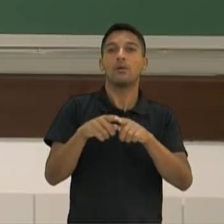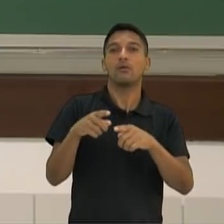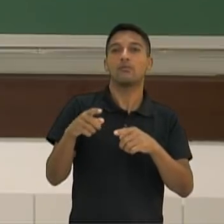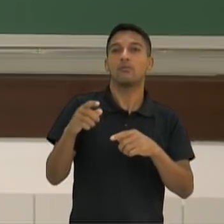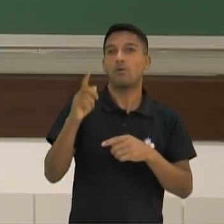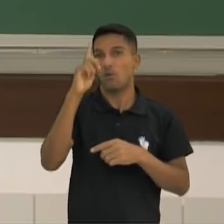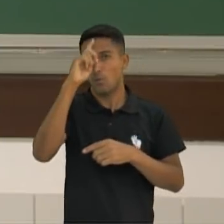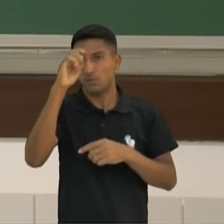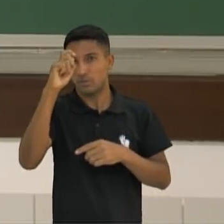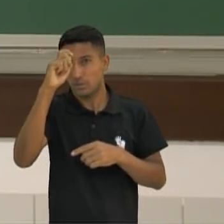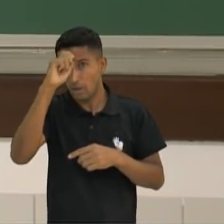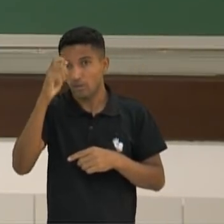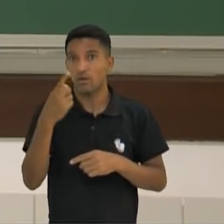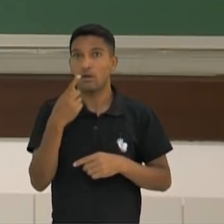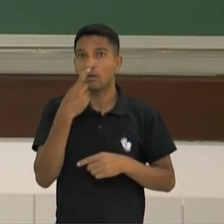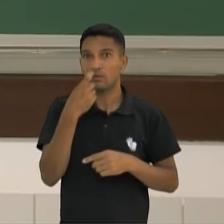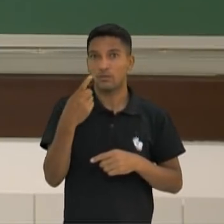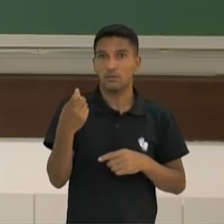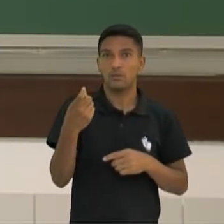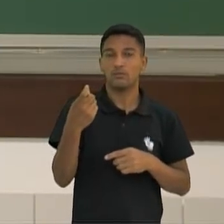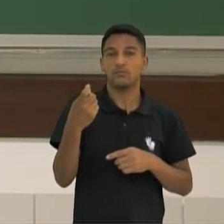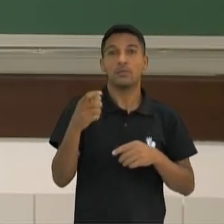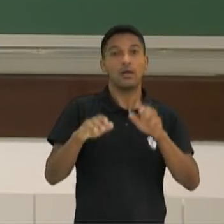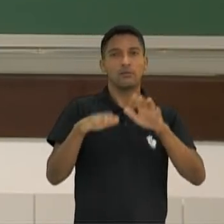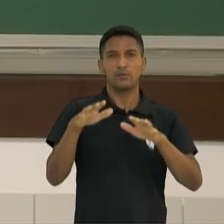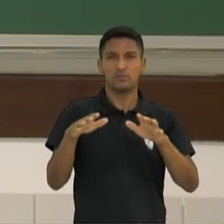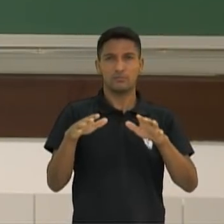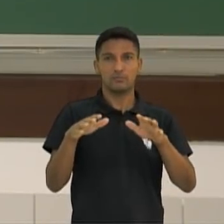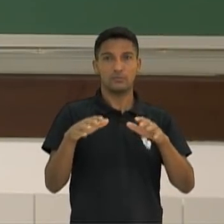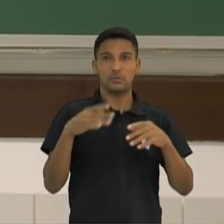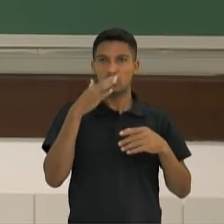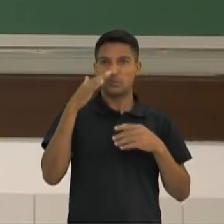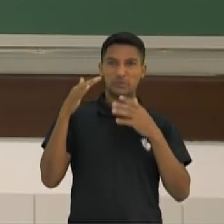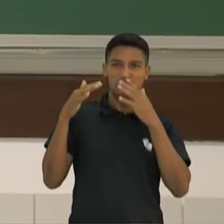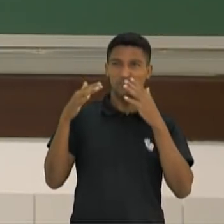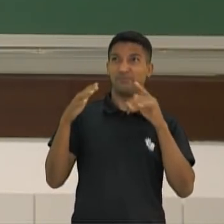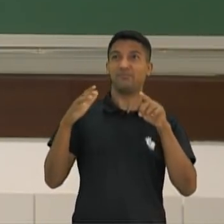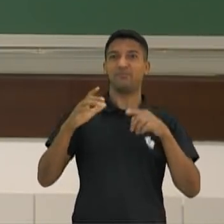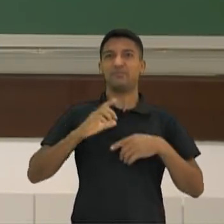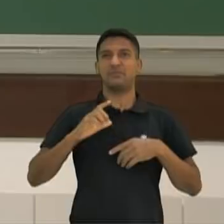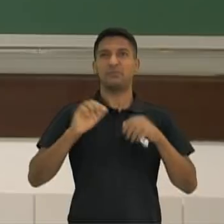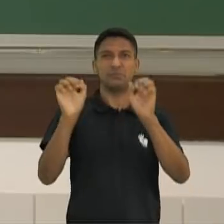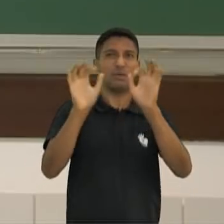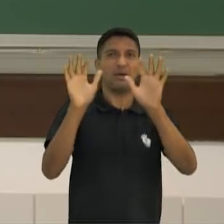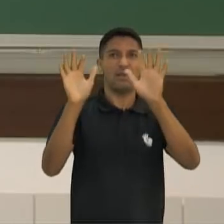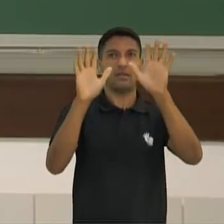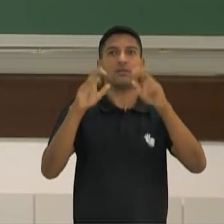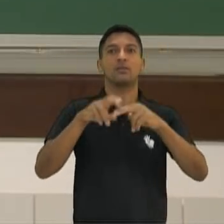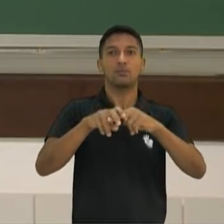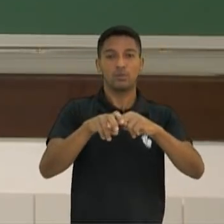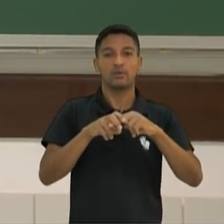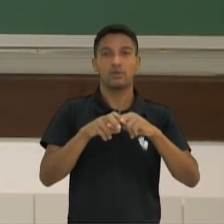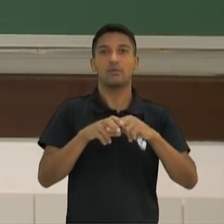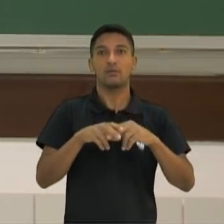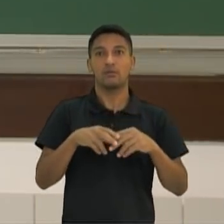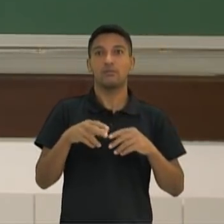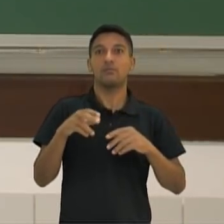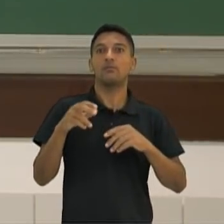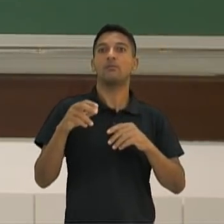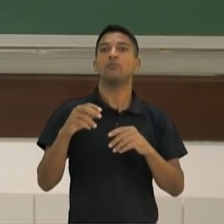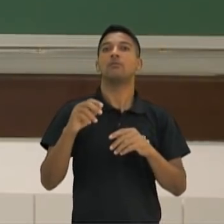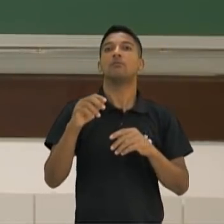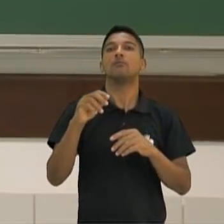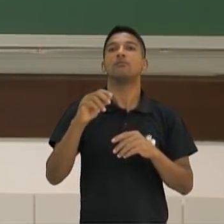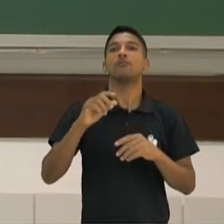vezes no nosso olfato, porque percebemos as nossos recursos hídricos completamente poluídos. Nessa